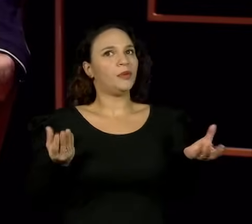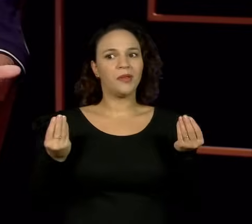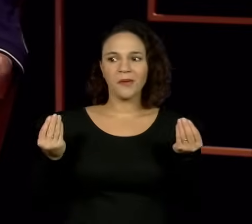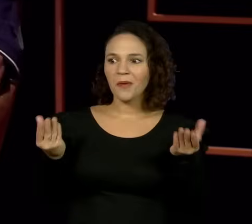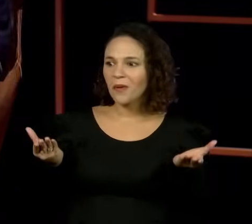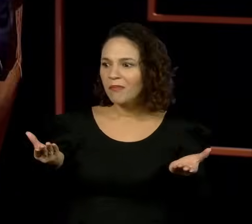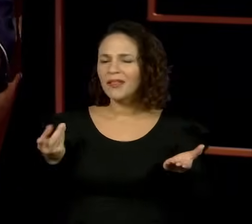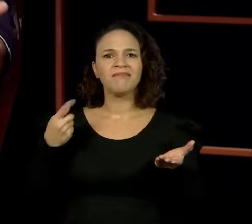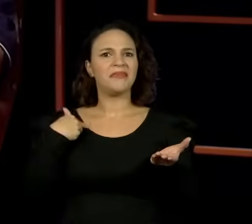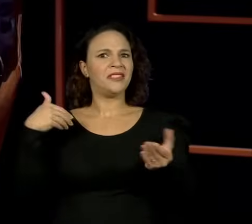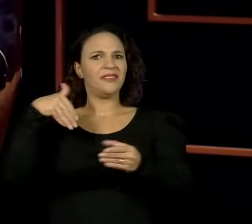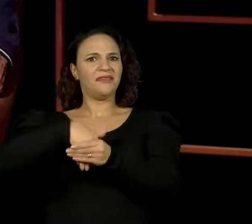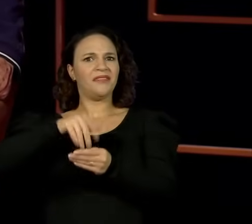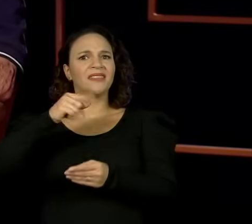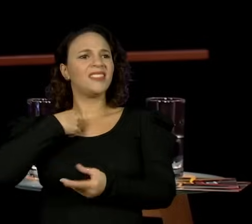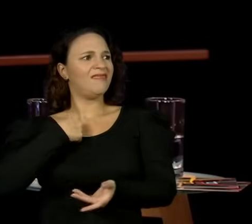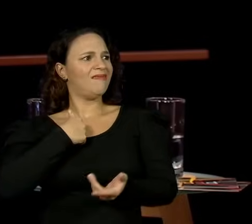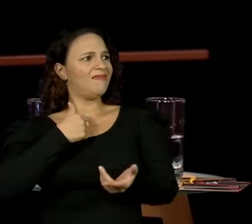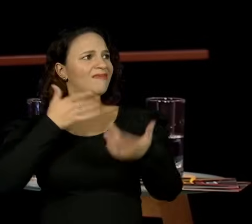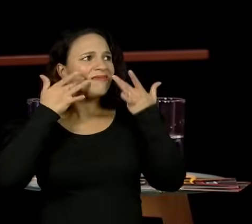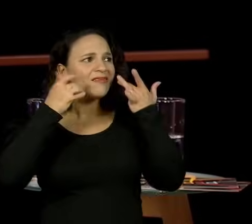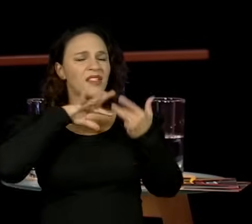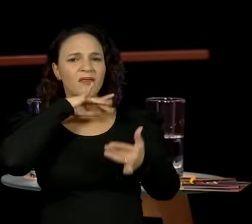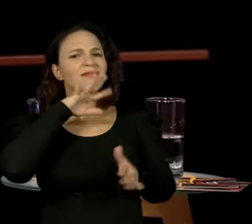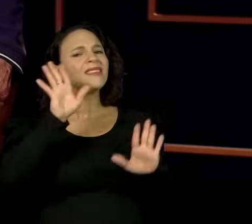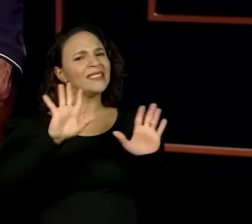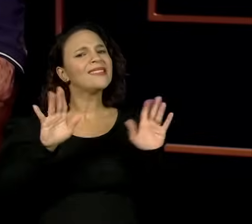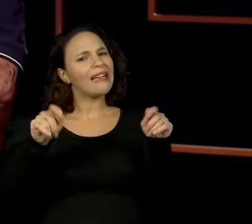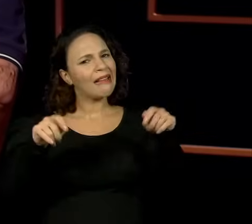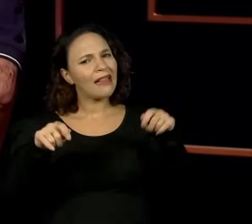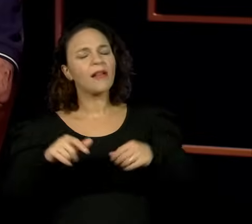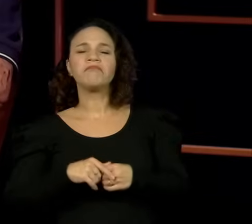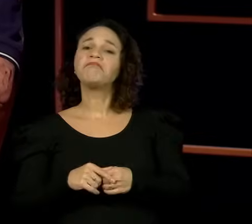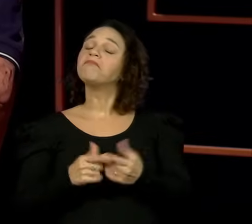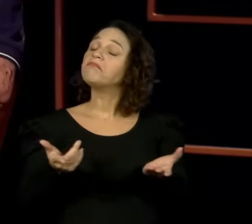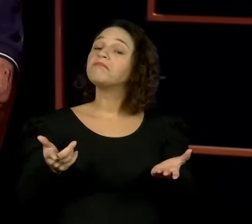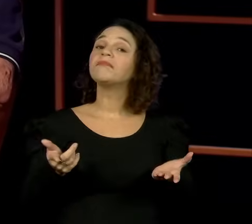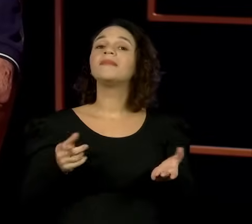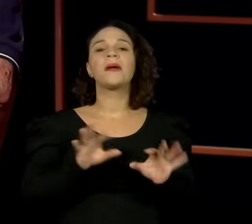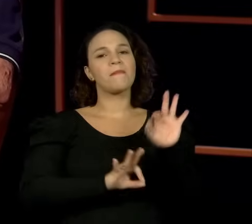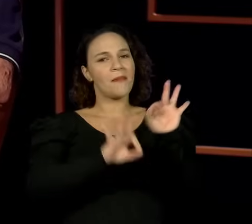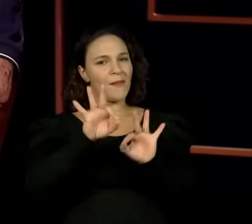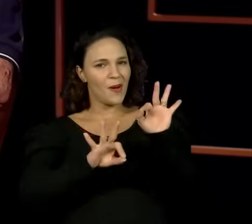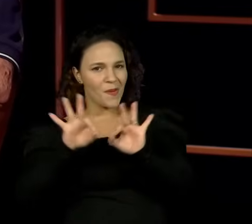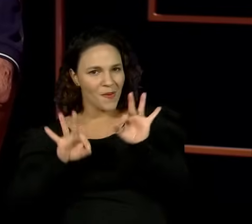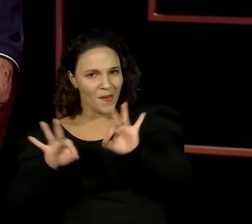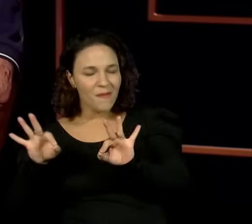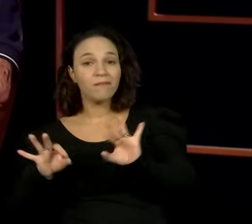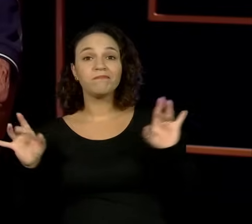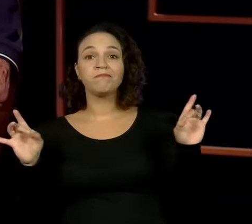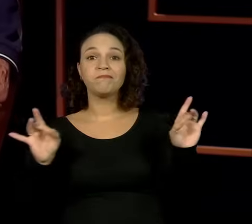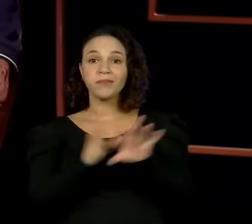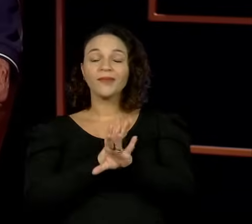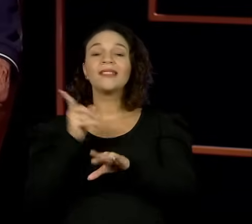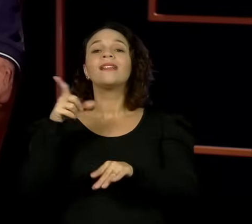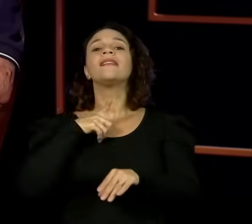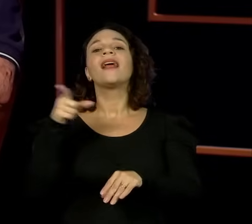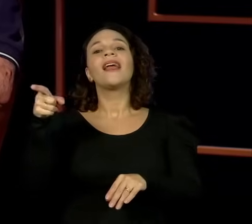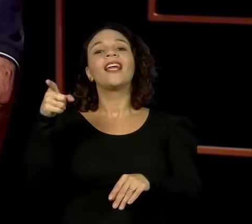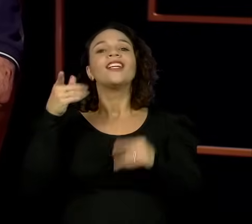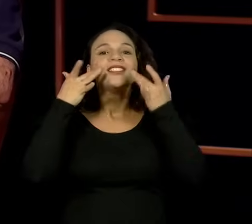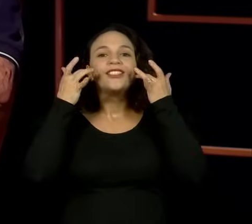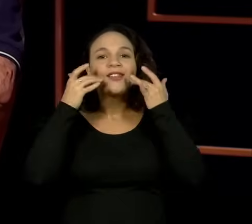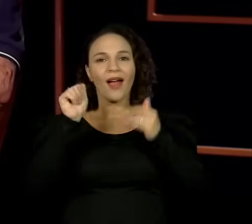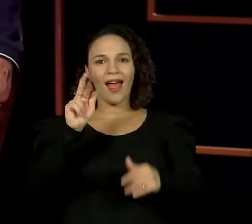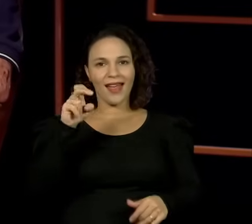ser eleito, vou fazer uma porcaria. Não, vamos sim. E fizemos. Montamos e o Teatro de Arena tinha 3 dias